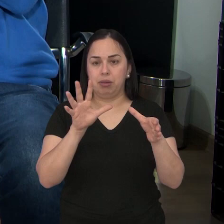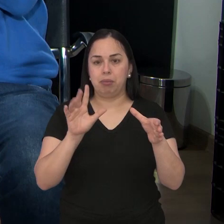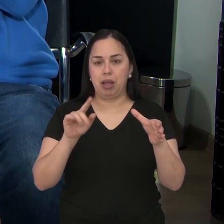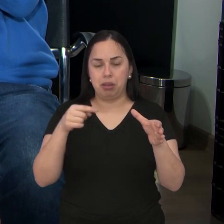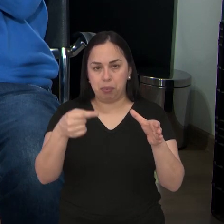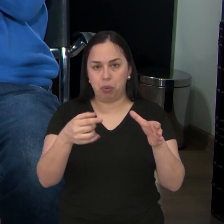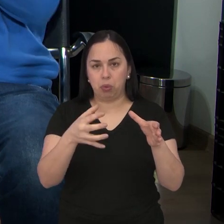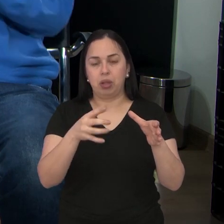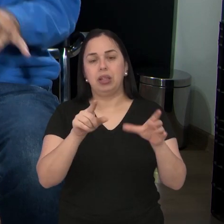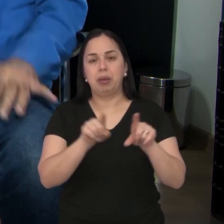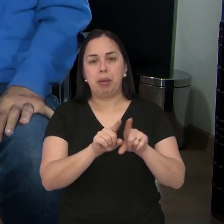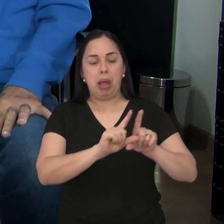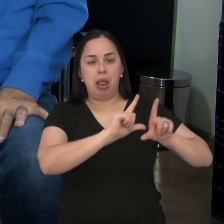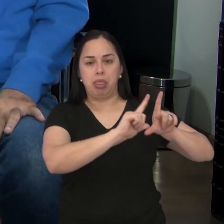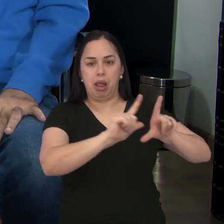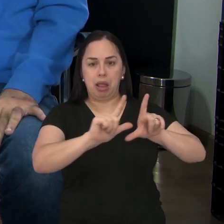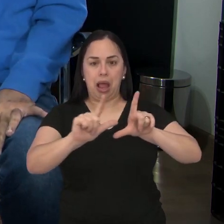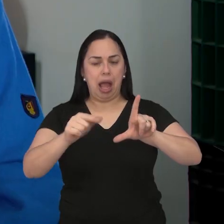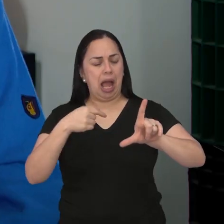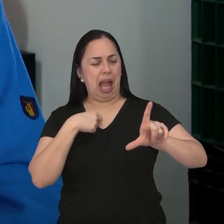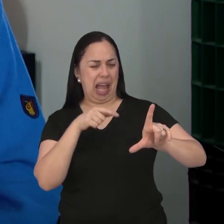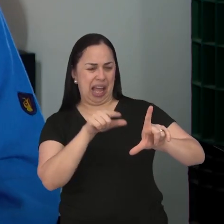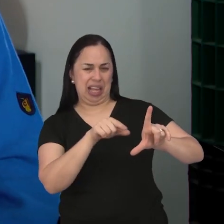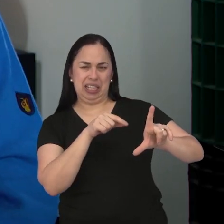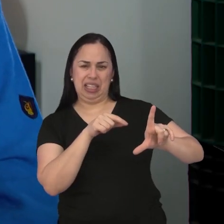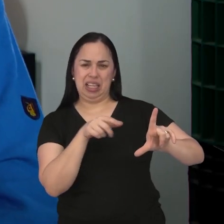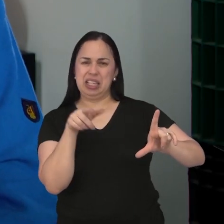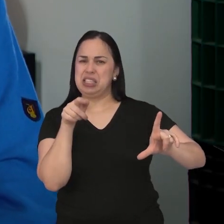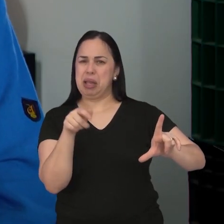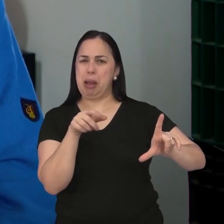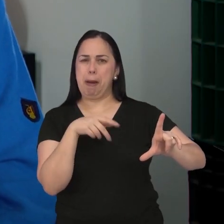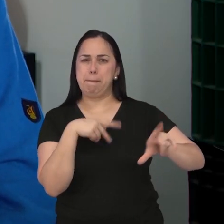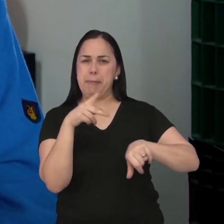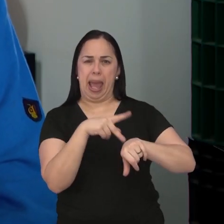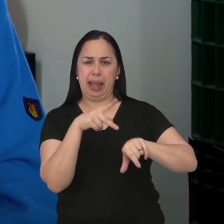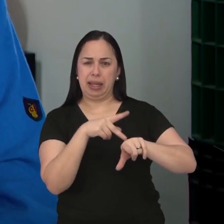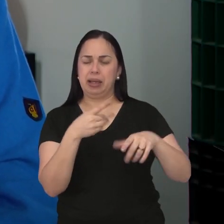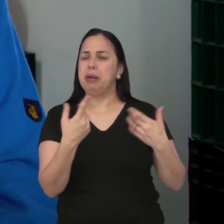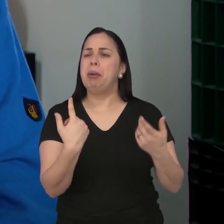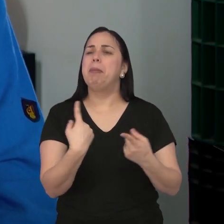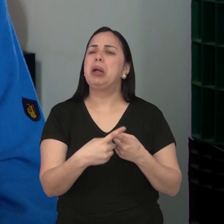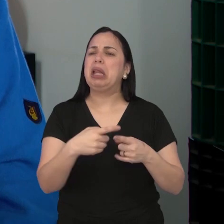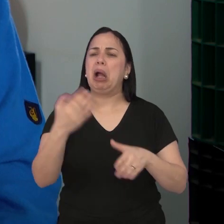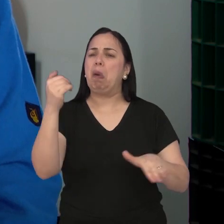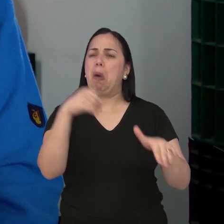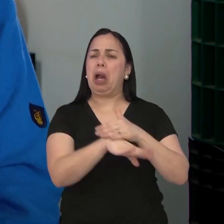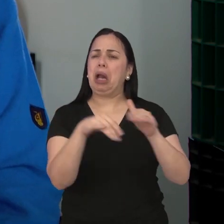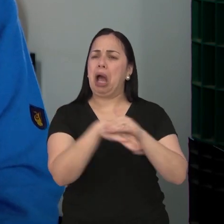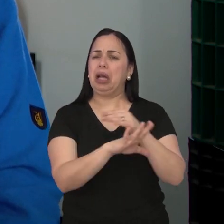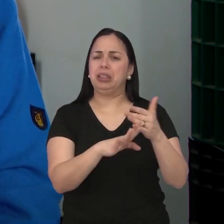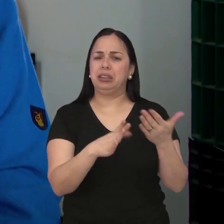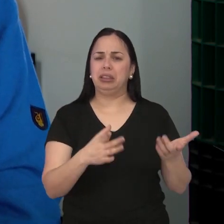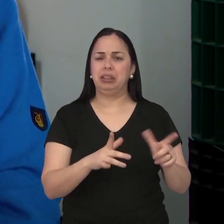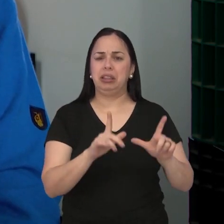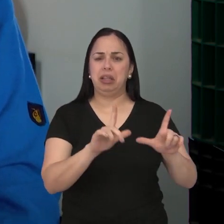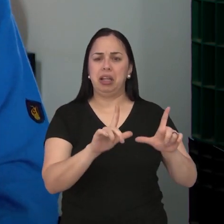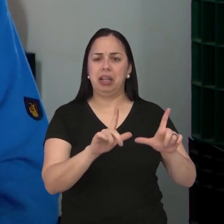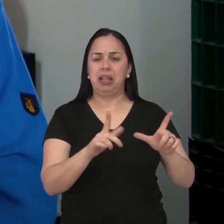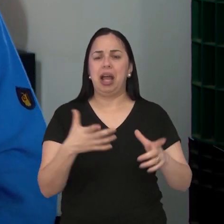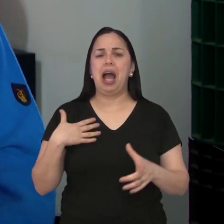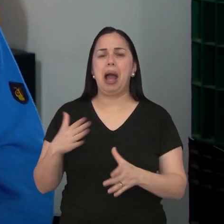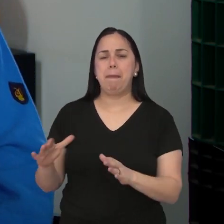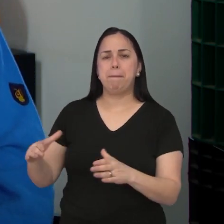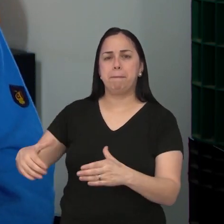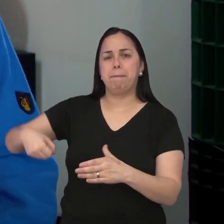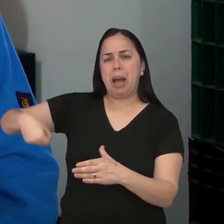por conta da decoração. Então, a princípio, isso é um caco. Para que o arqueólogo está juntando essa cacaiara velha? Fala, é a